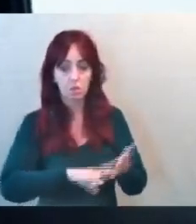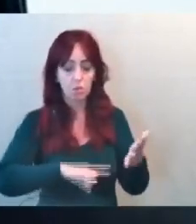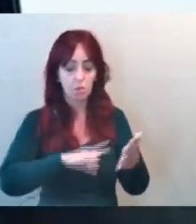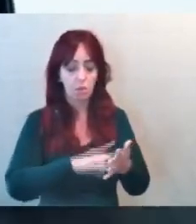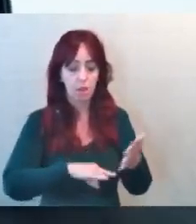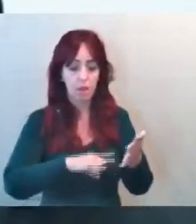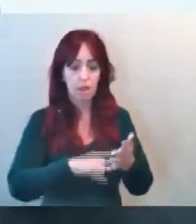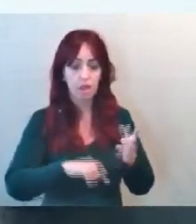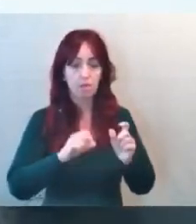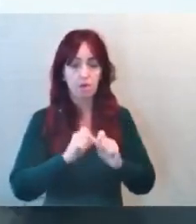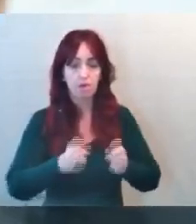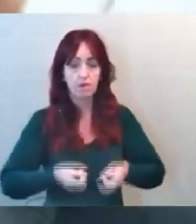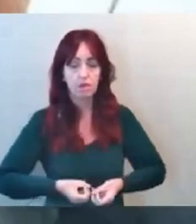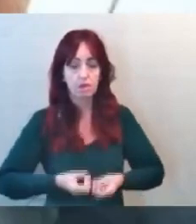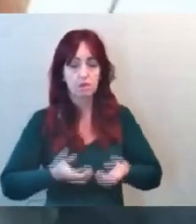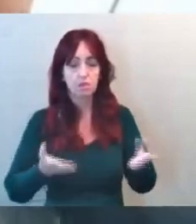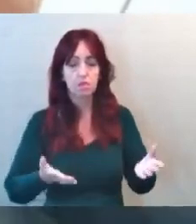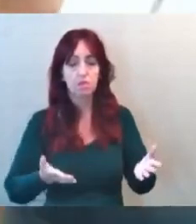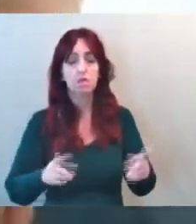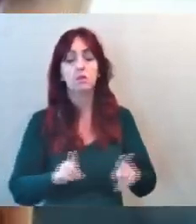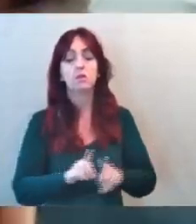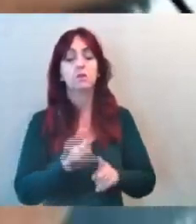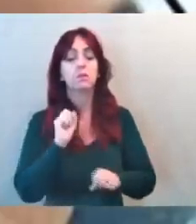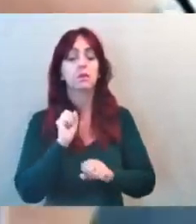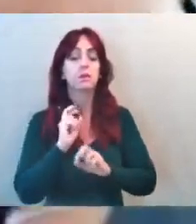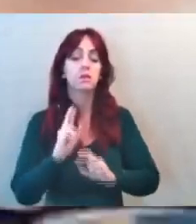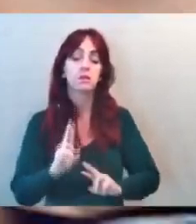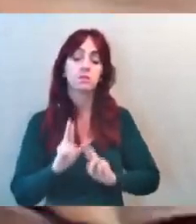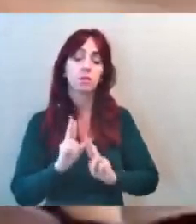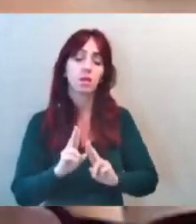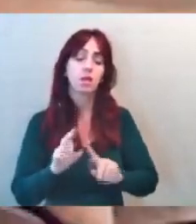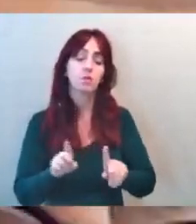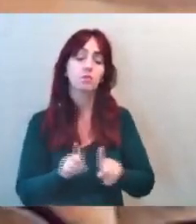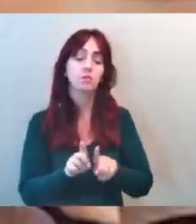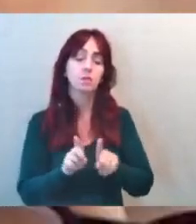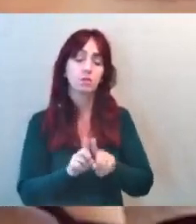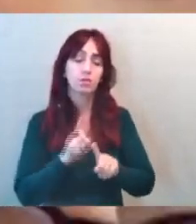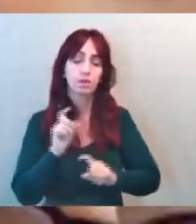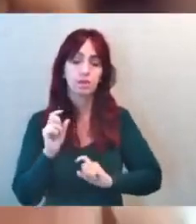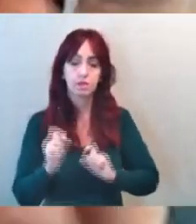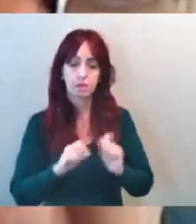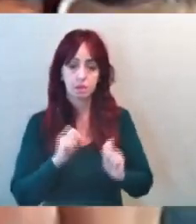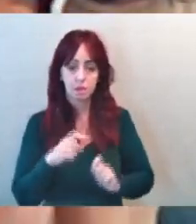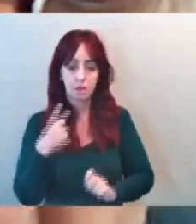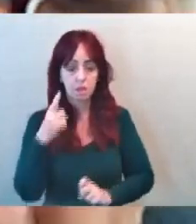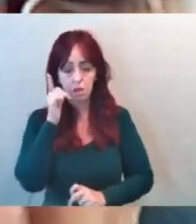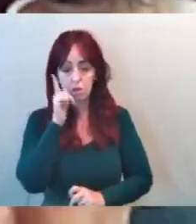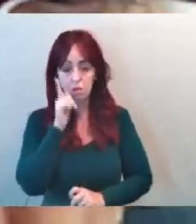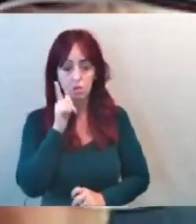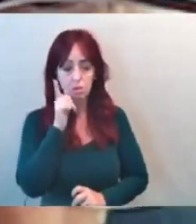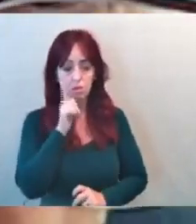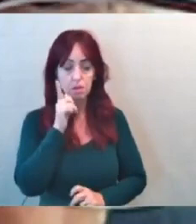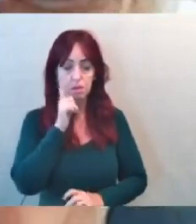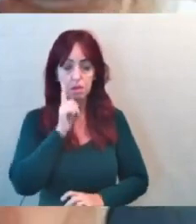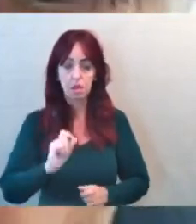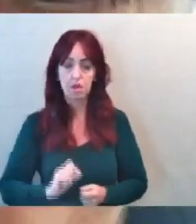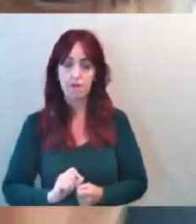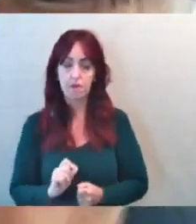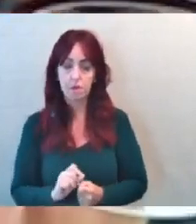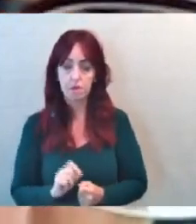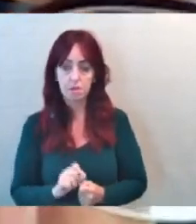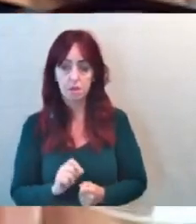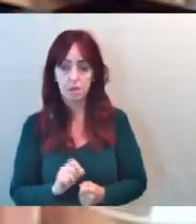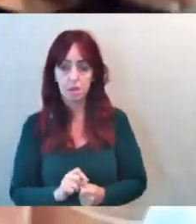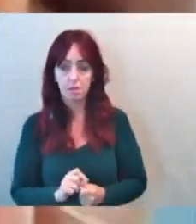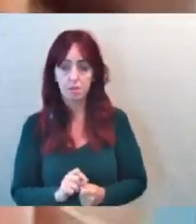para fazer essa distribuição, e esperamos também que a gente consiga fazer